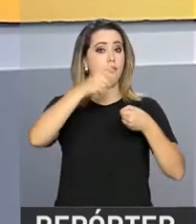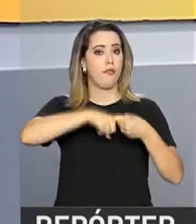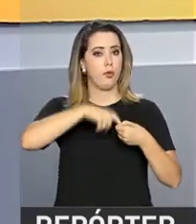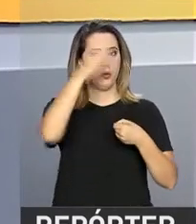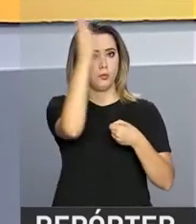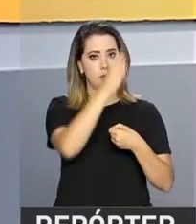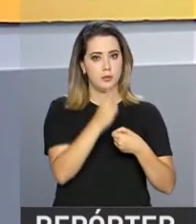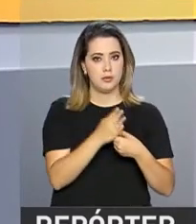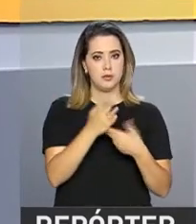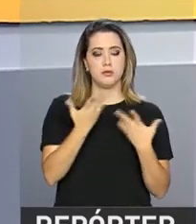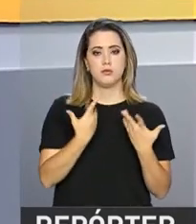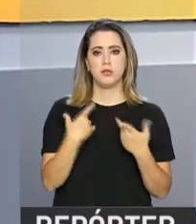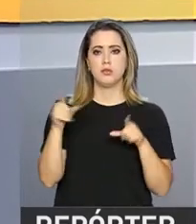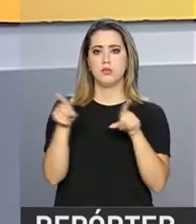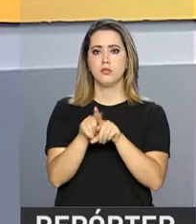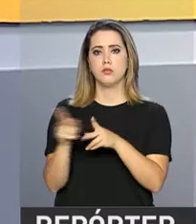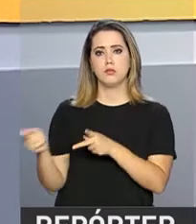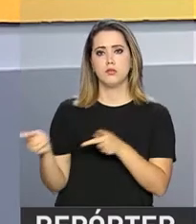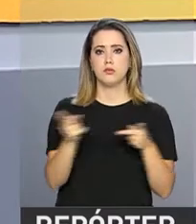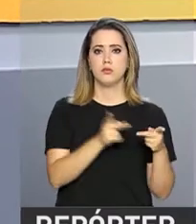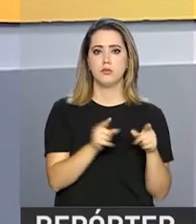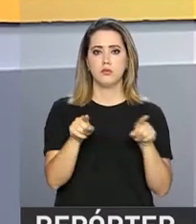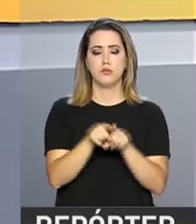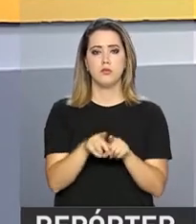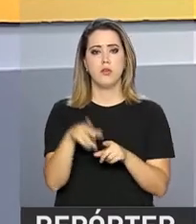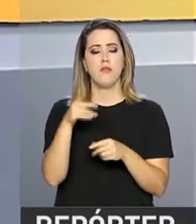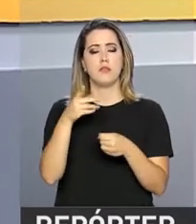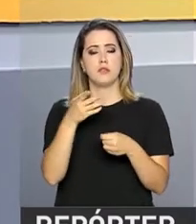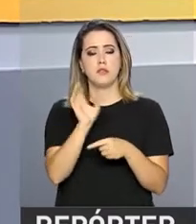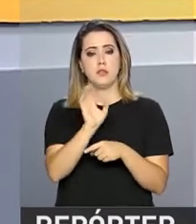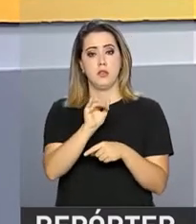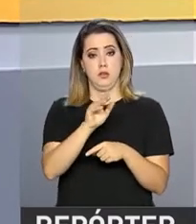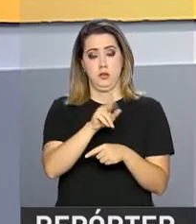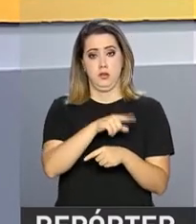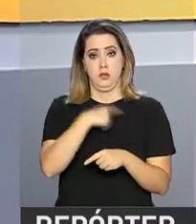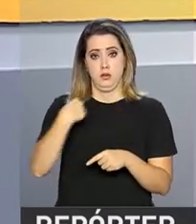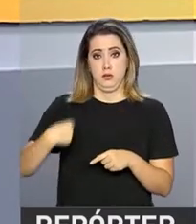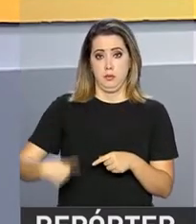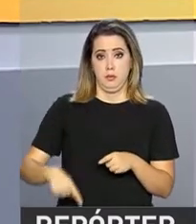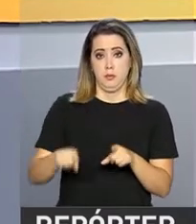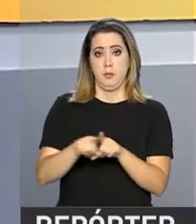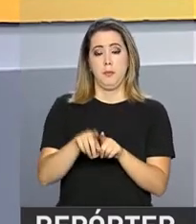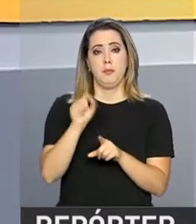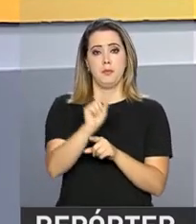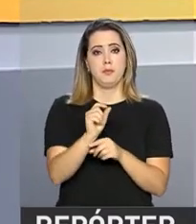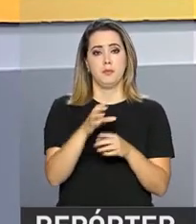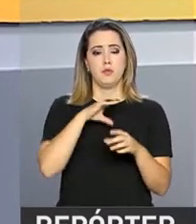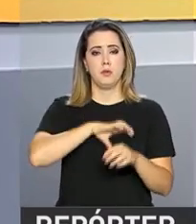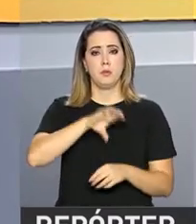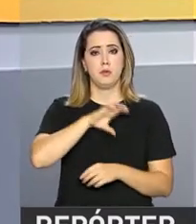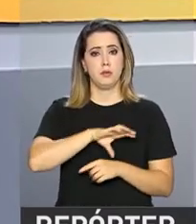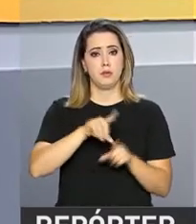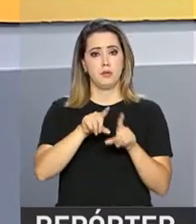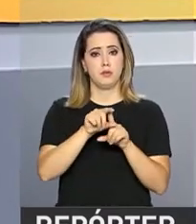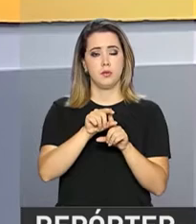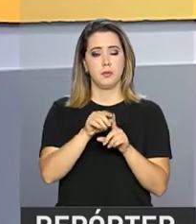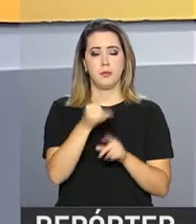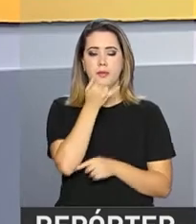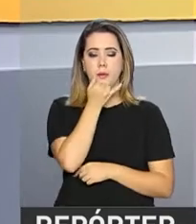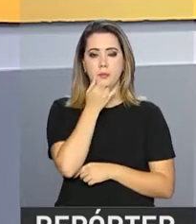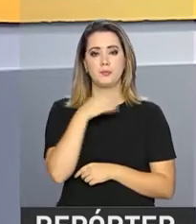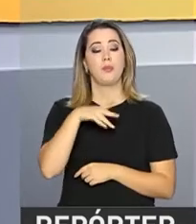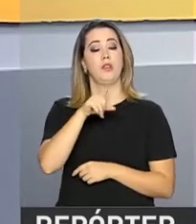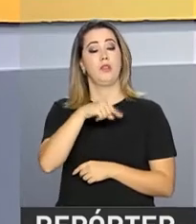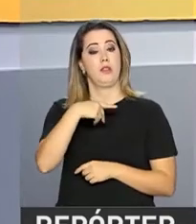a caminho do Brasil. Além da visita de Estado a Pequim, o presidente Temer participou em Xiamen da reunião de cúpula